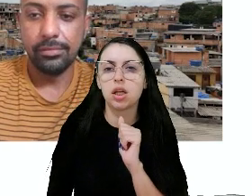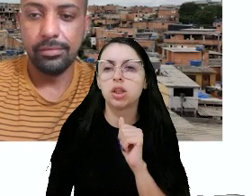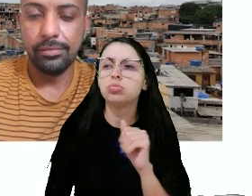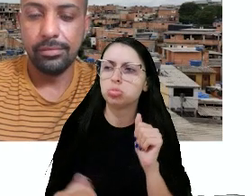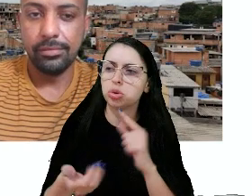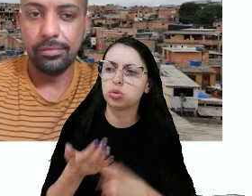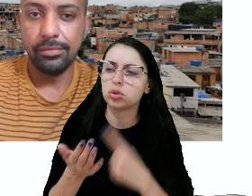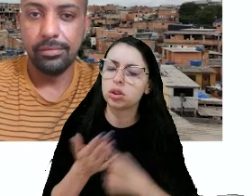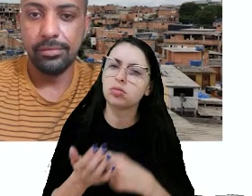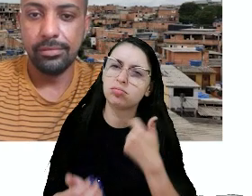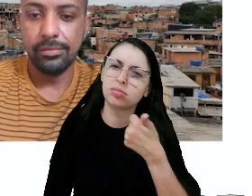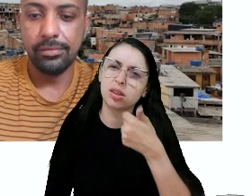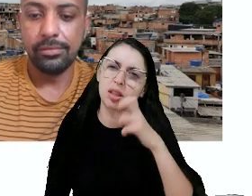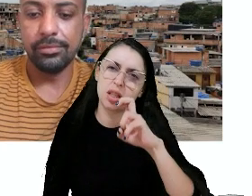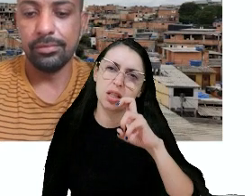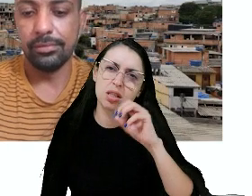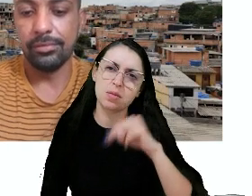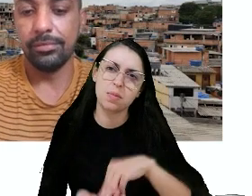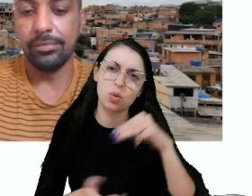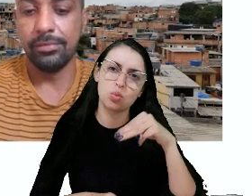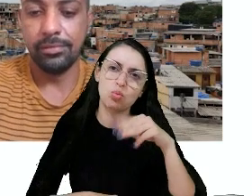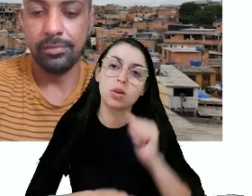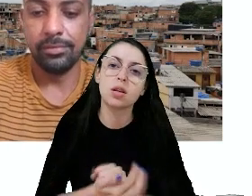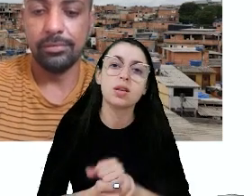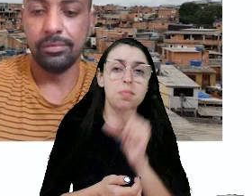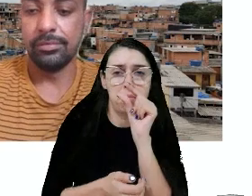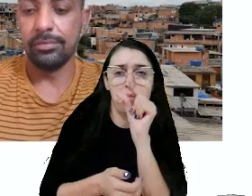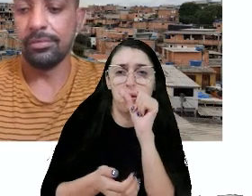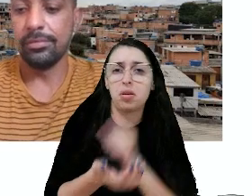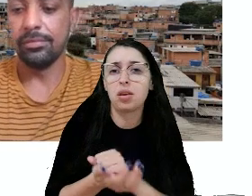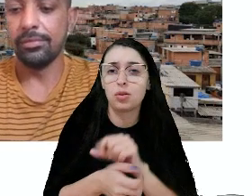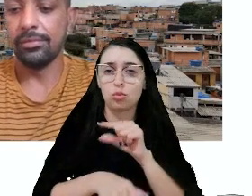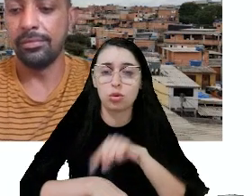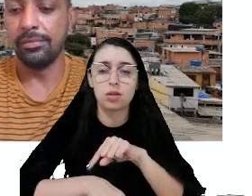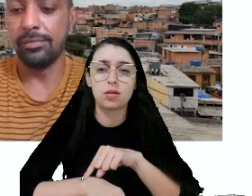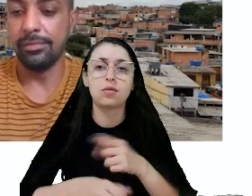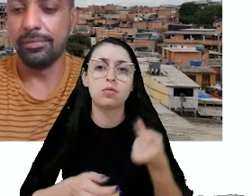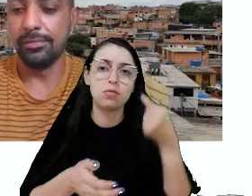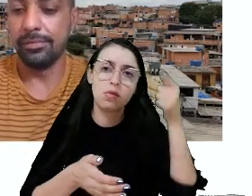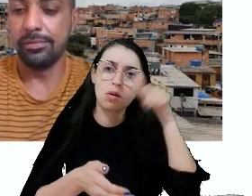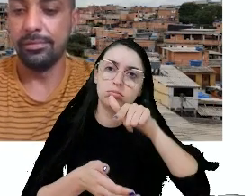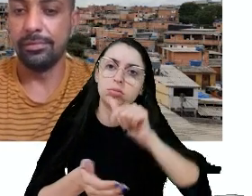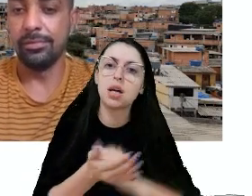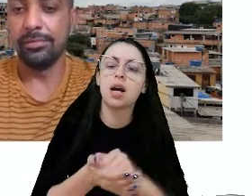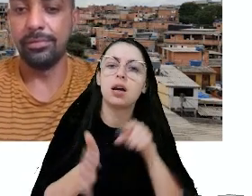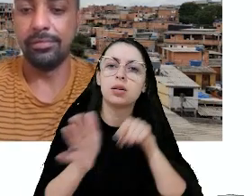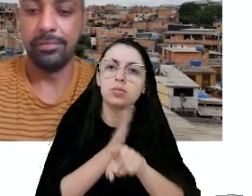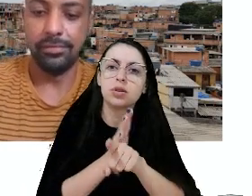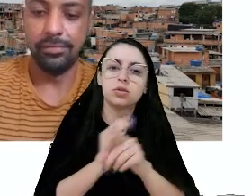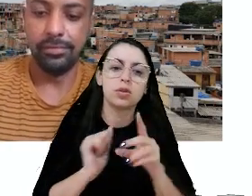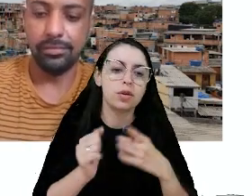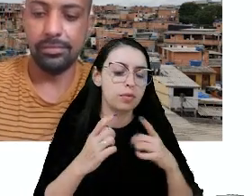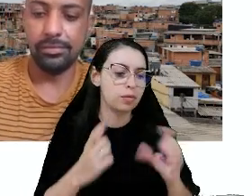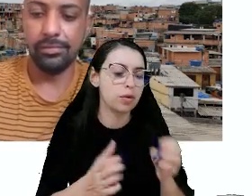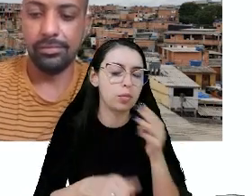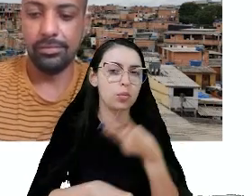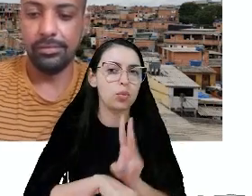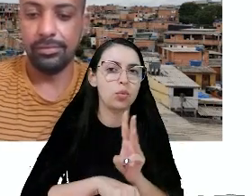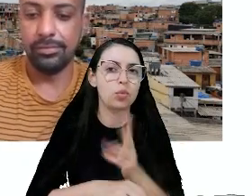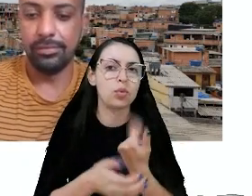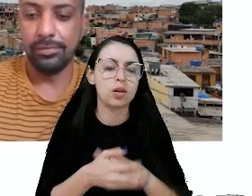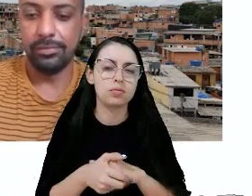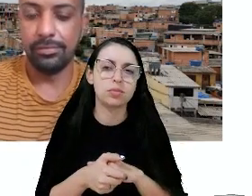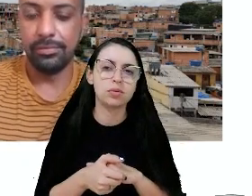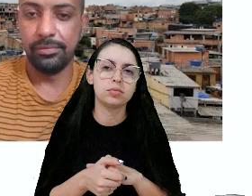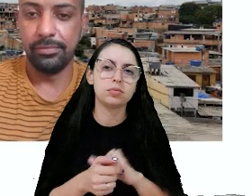a gente tinha combinado, acho que 15 minutos, mas se você conseguir falar um pouco menos para a gente voltar com as perguntas que você já viu no nosso grupo de